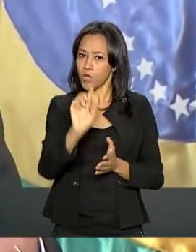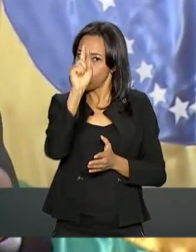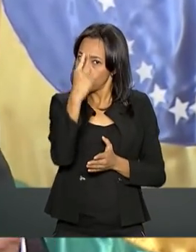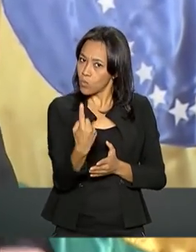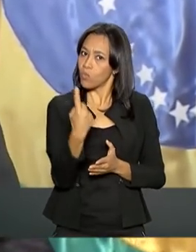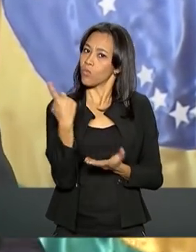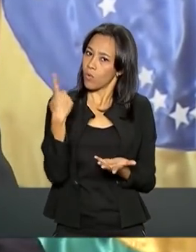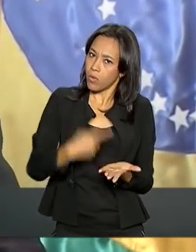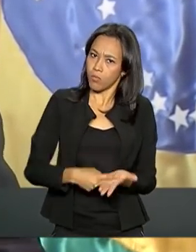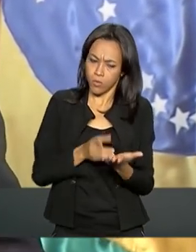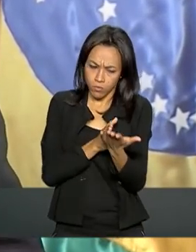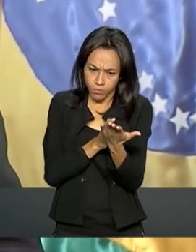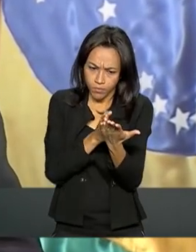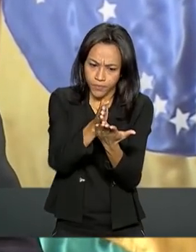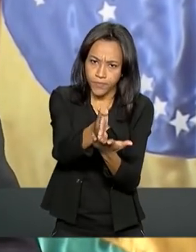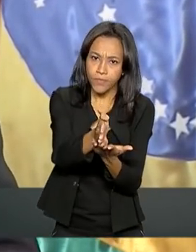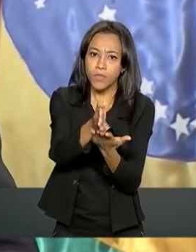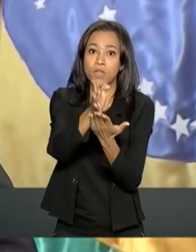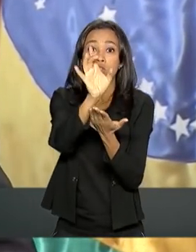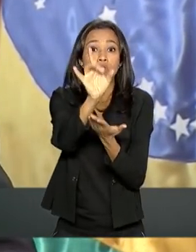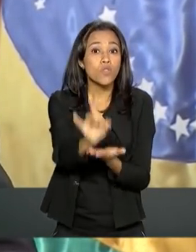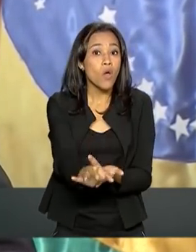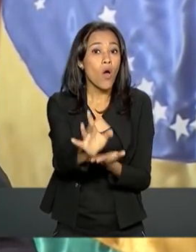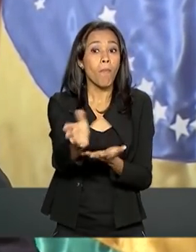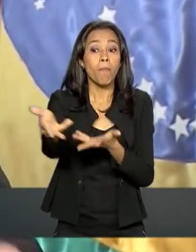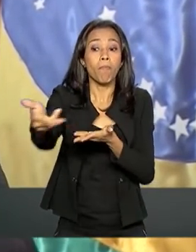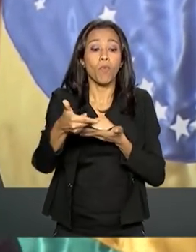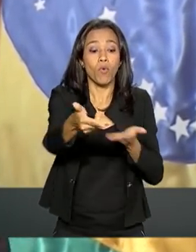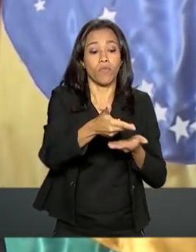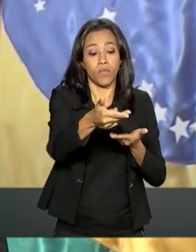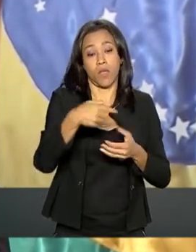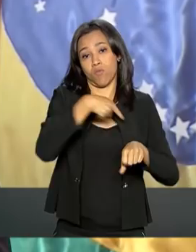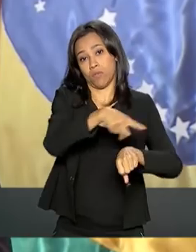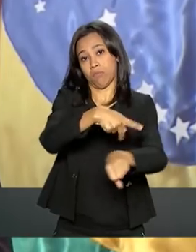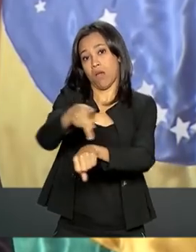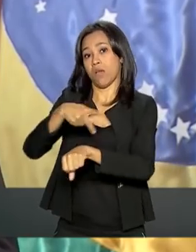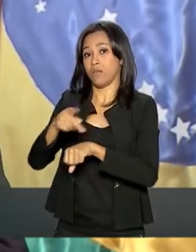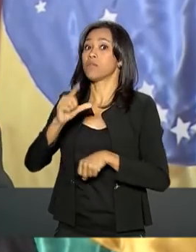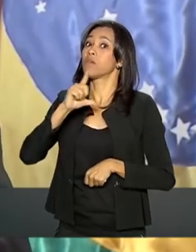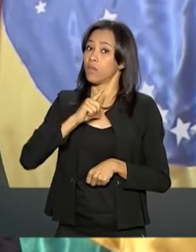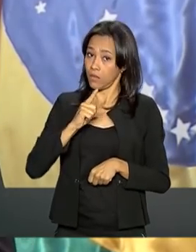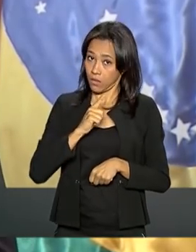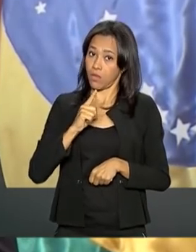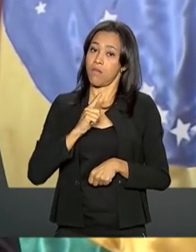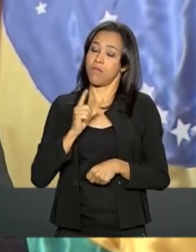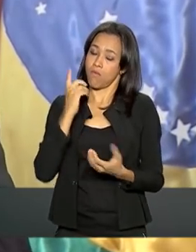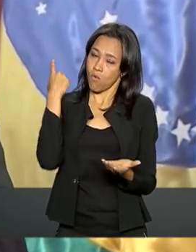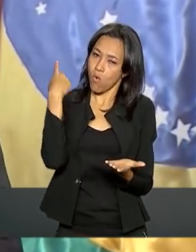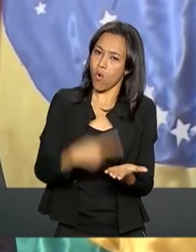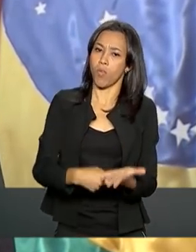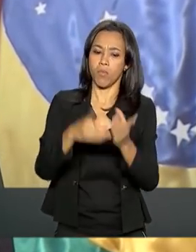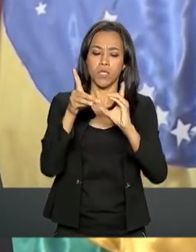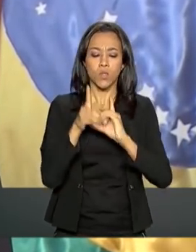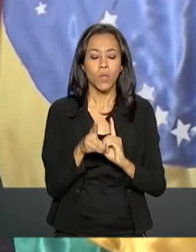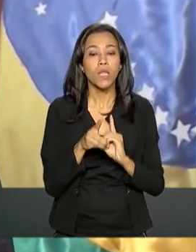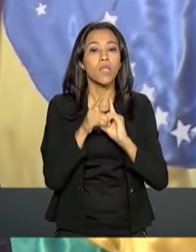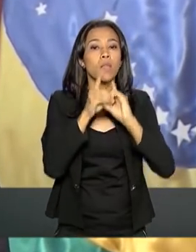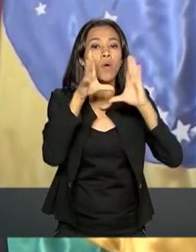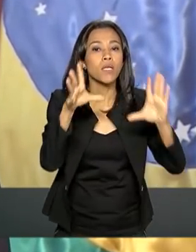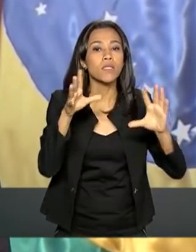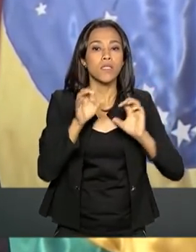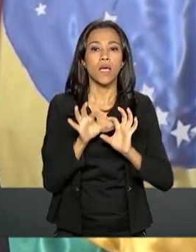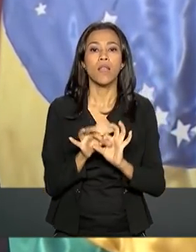clara. Na PROSUL, somente poderão participar os países que tiverem um compromisso com a democracia, com